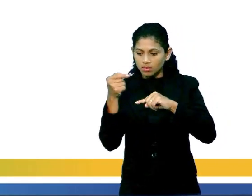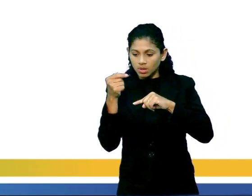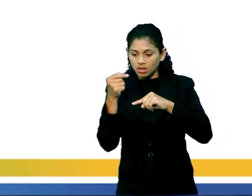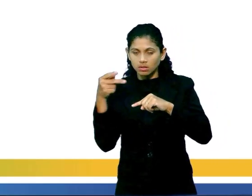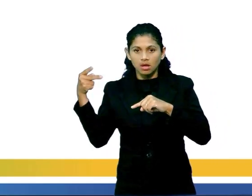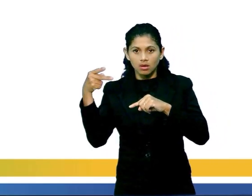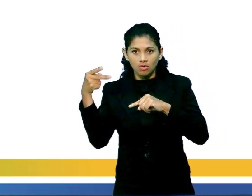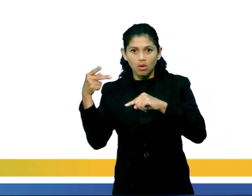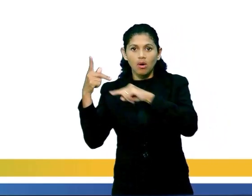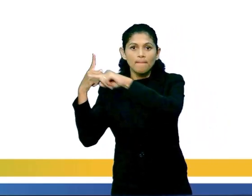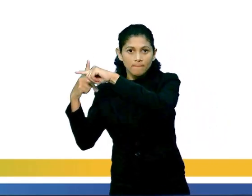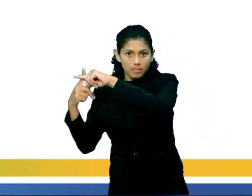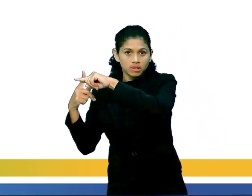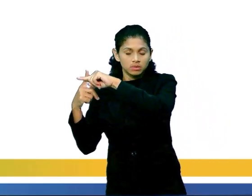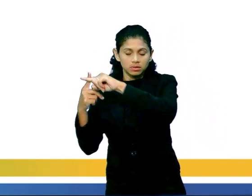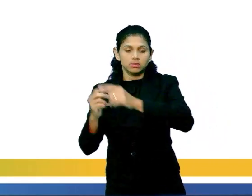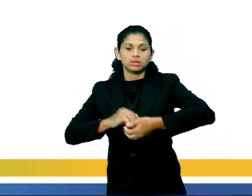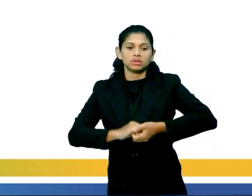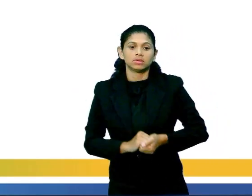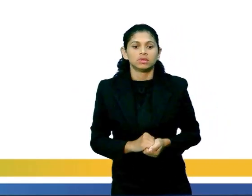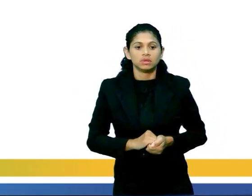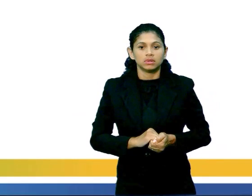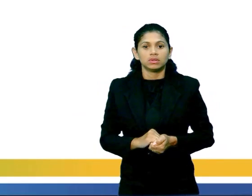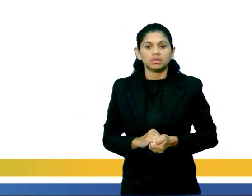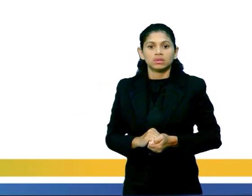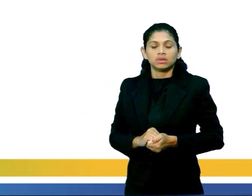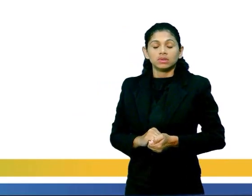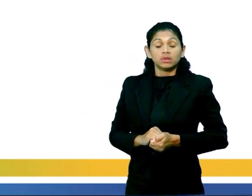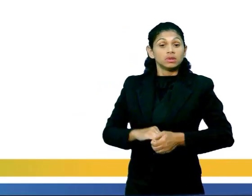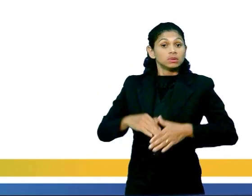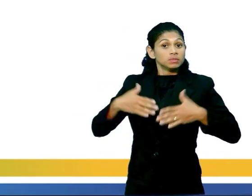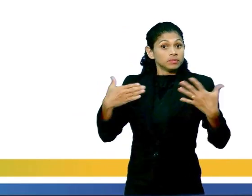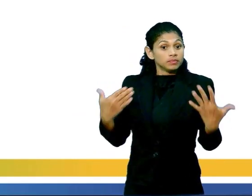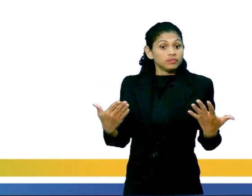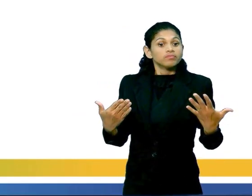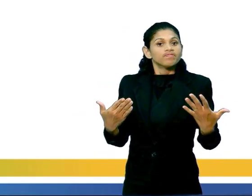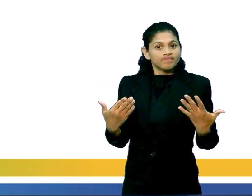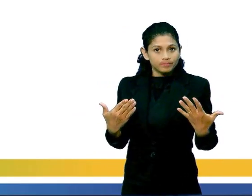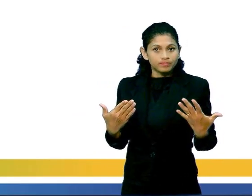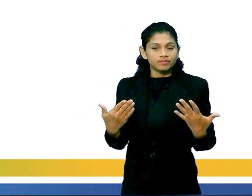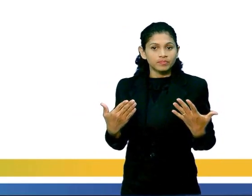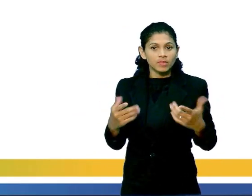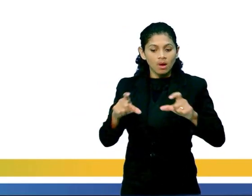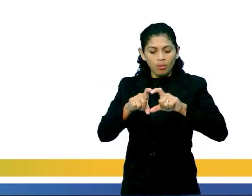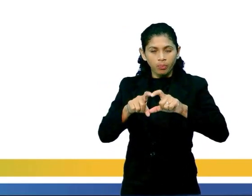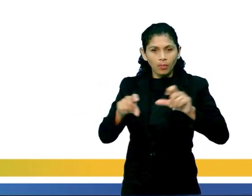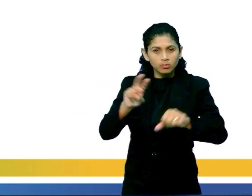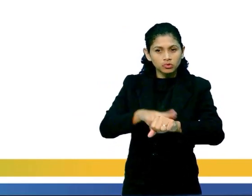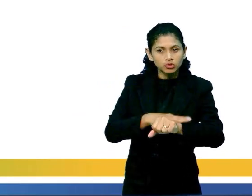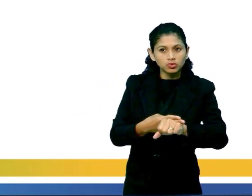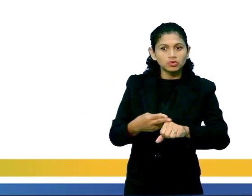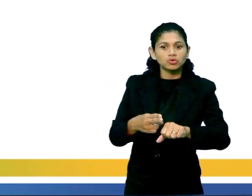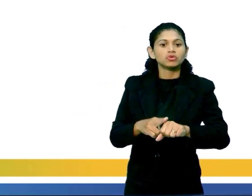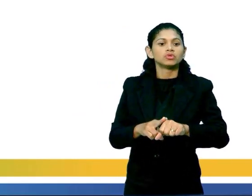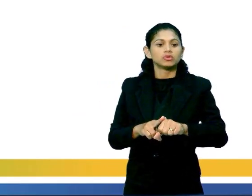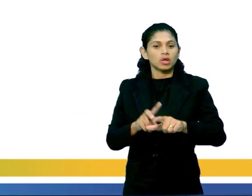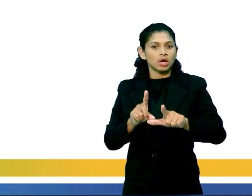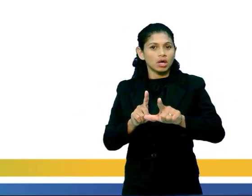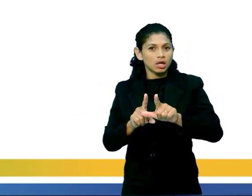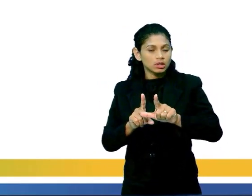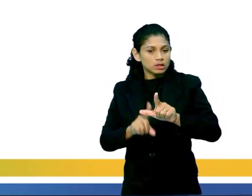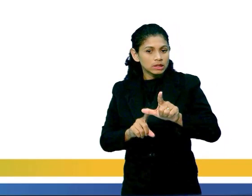R$ 7,00 é a mais vantajosa. Isso significa que a alternativa correta é a